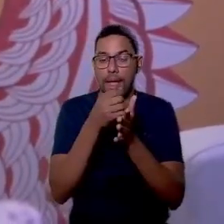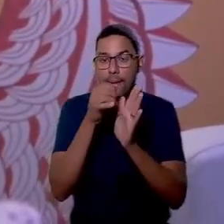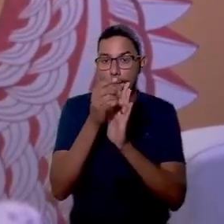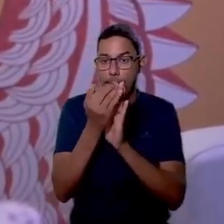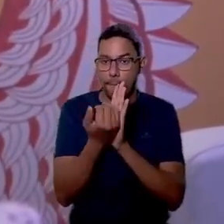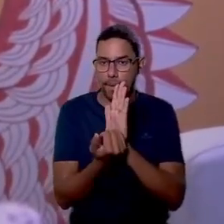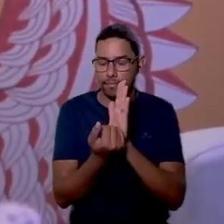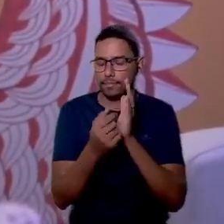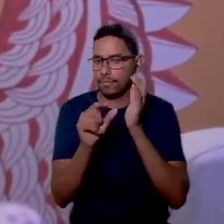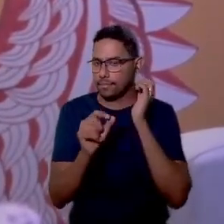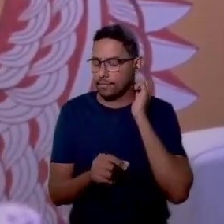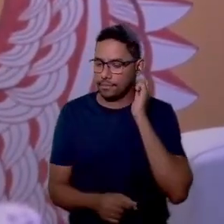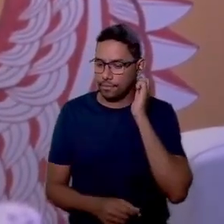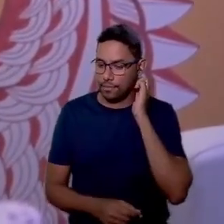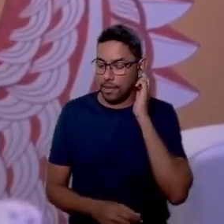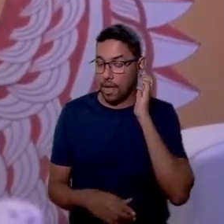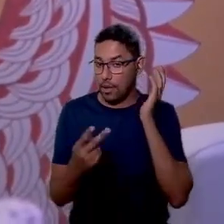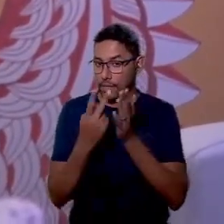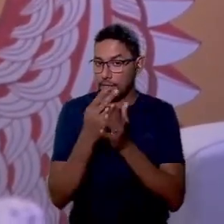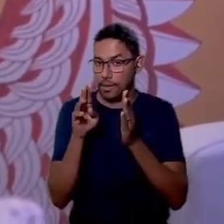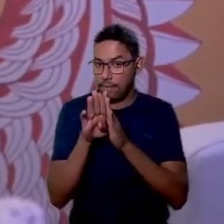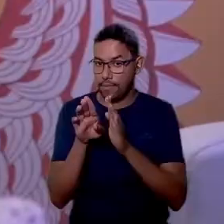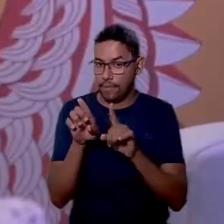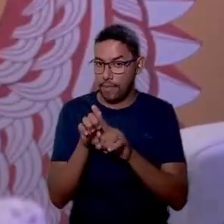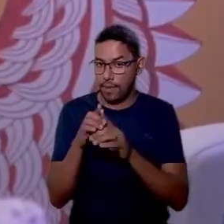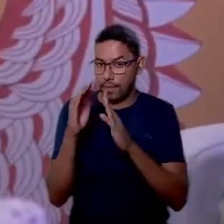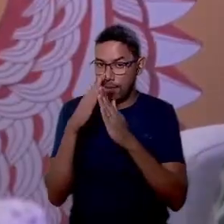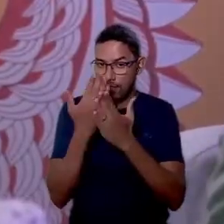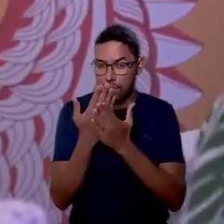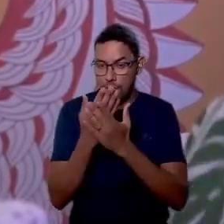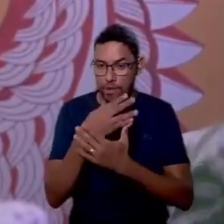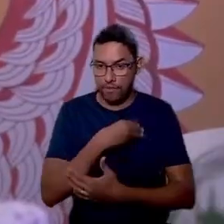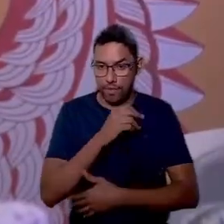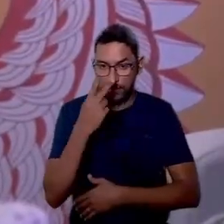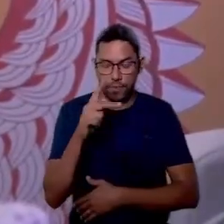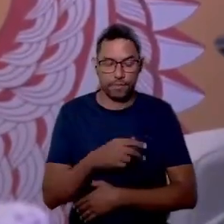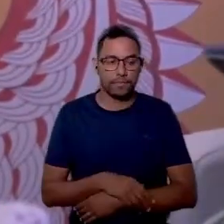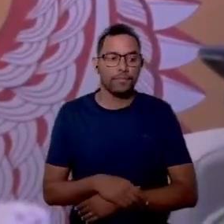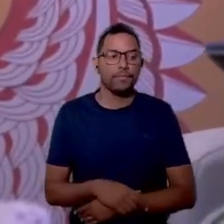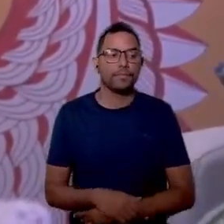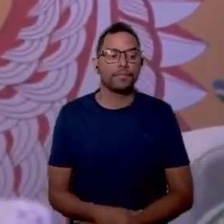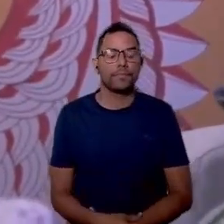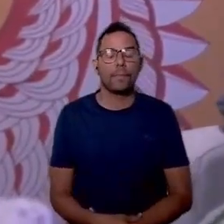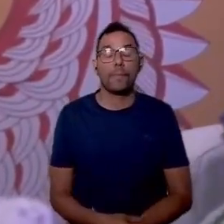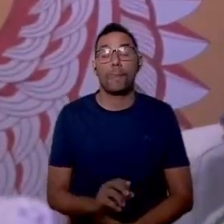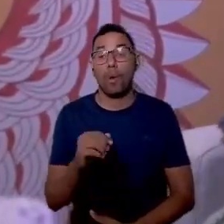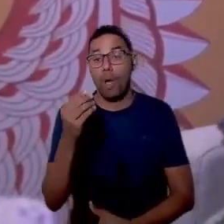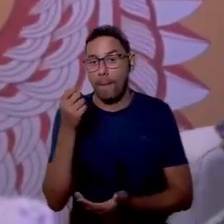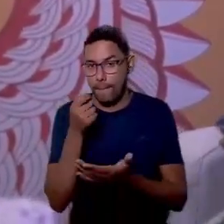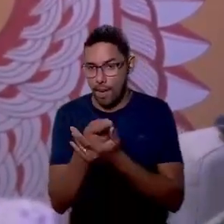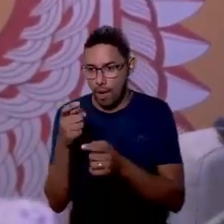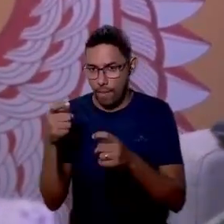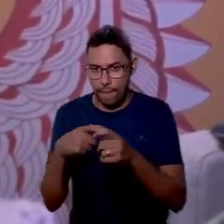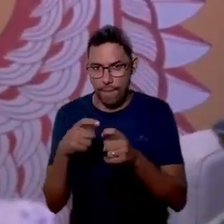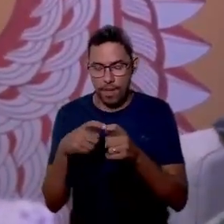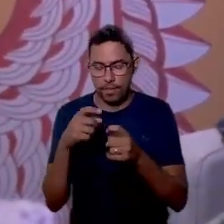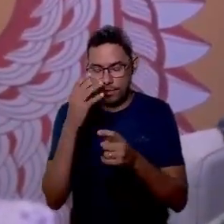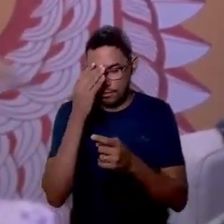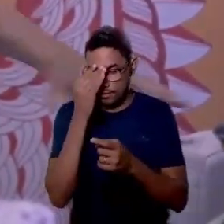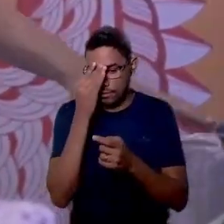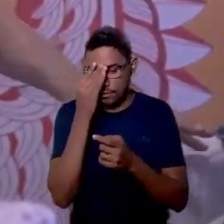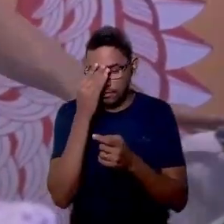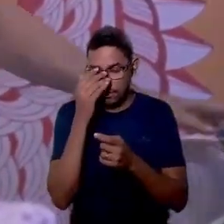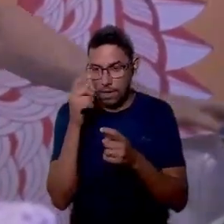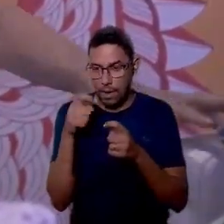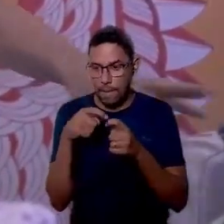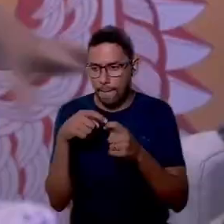menos. Isso acontece também com a escola do seu filho, que tem lá o item educação. Quando você paga o médico, a